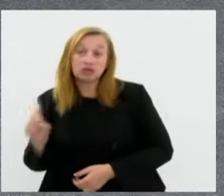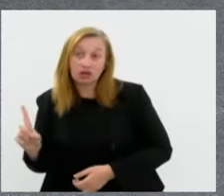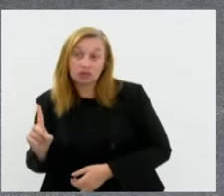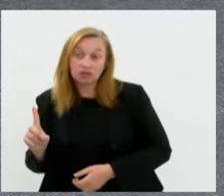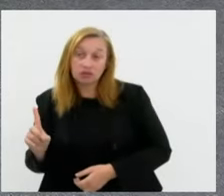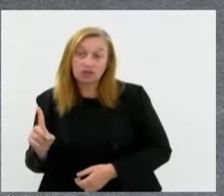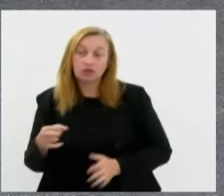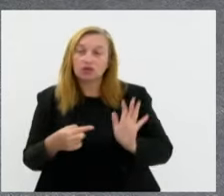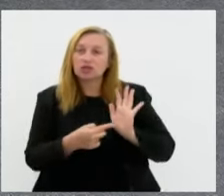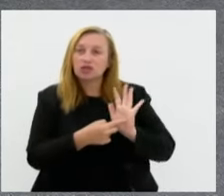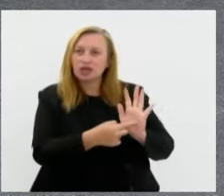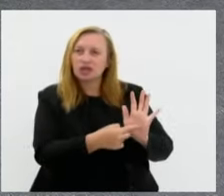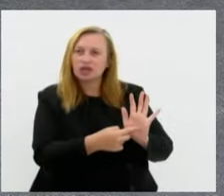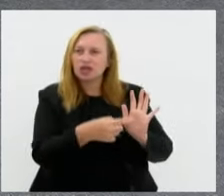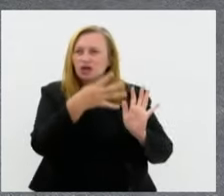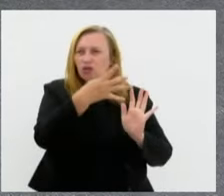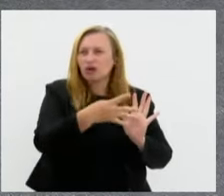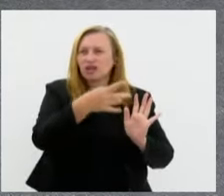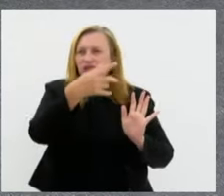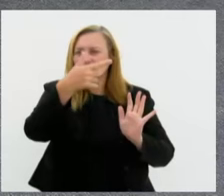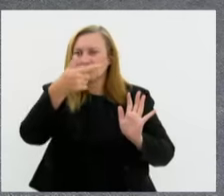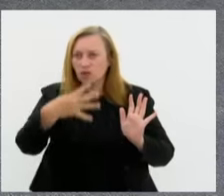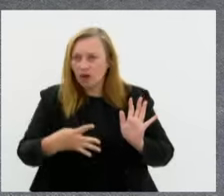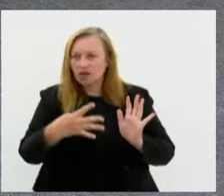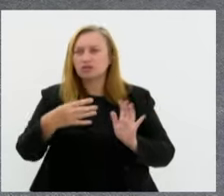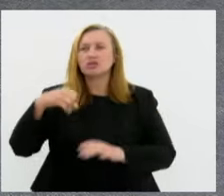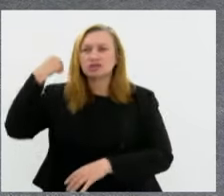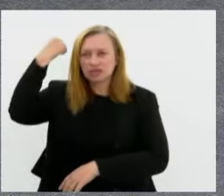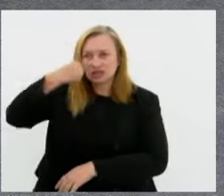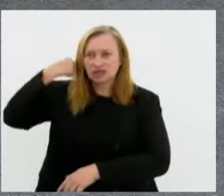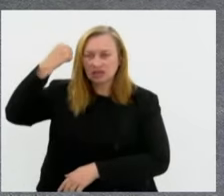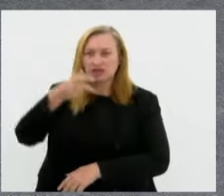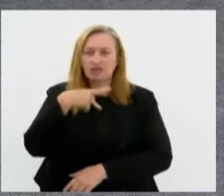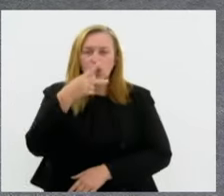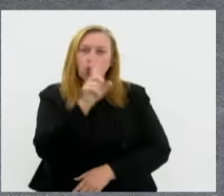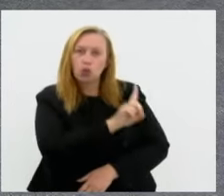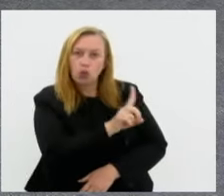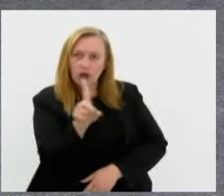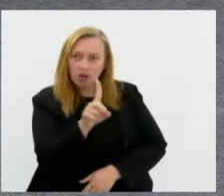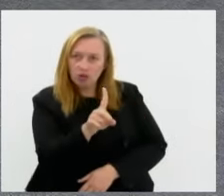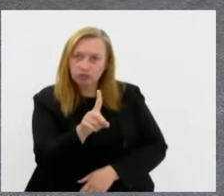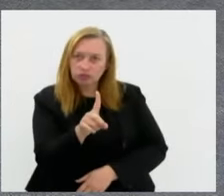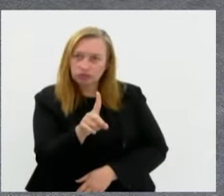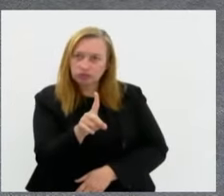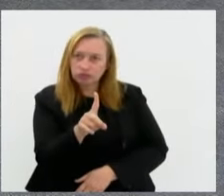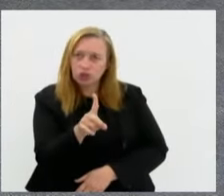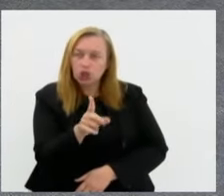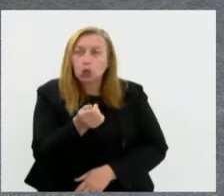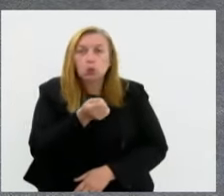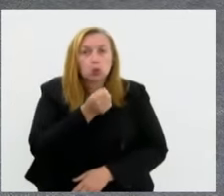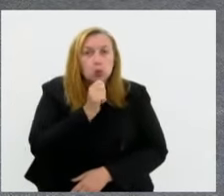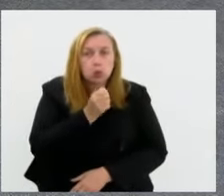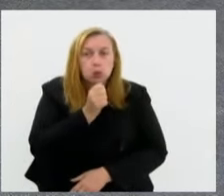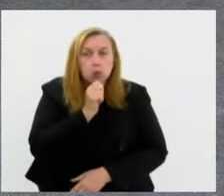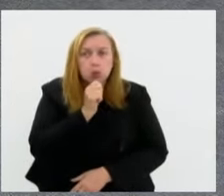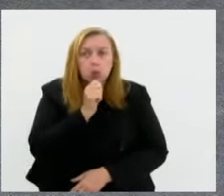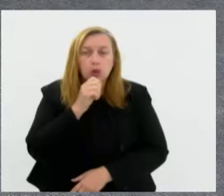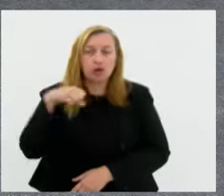aqui, 44 senadores, a maioria, disse não. Nenhum senador pôde